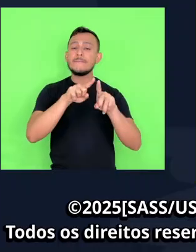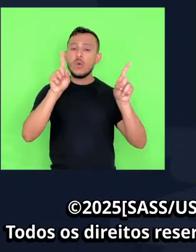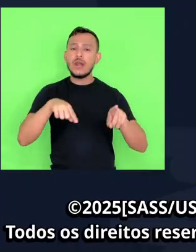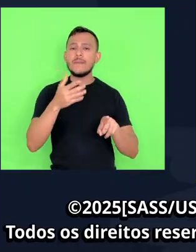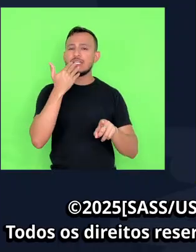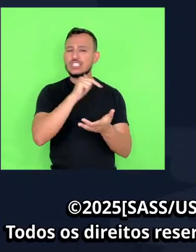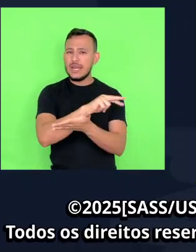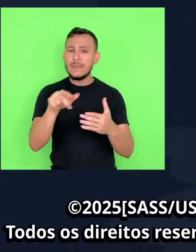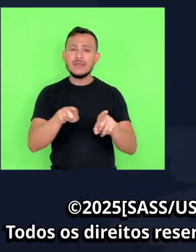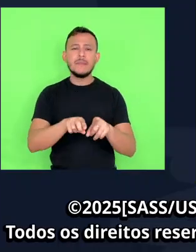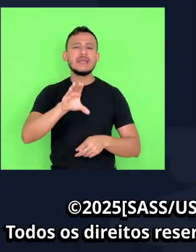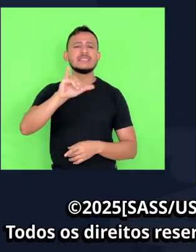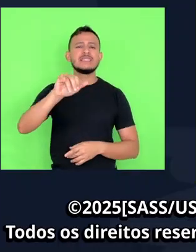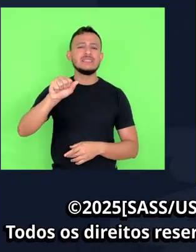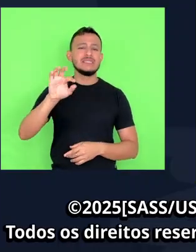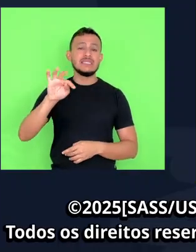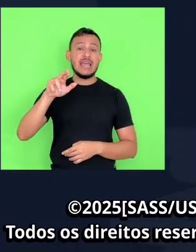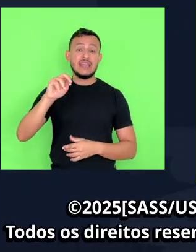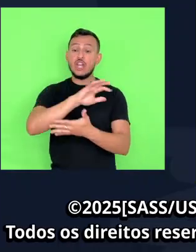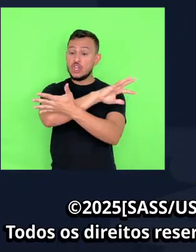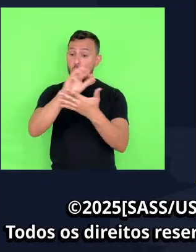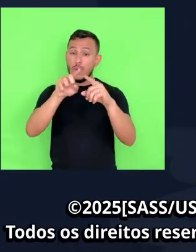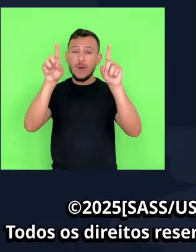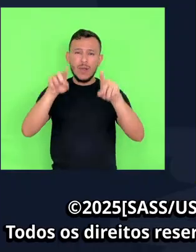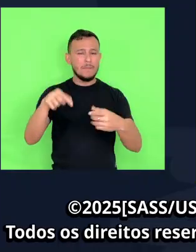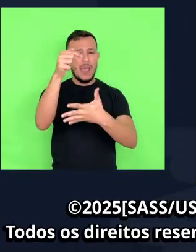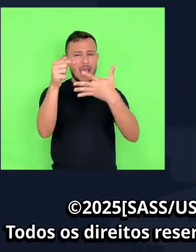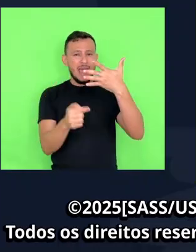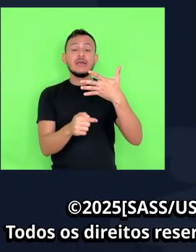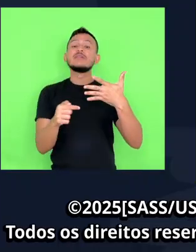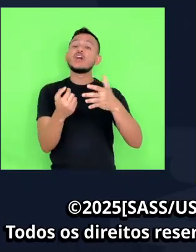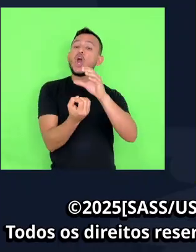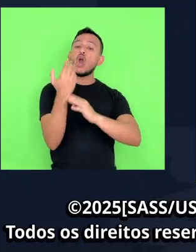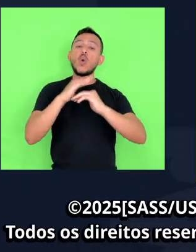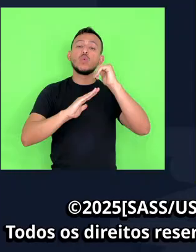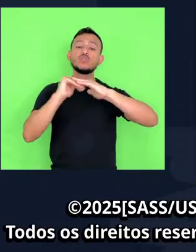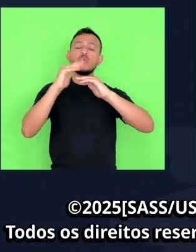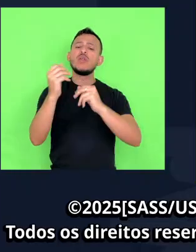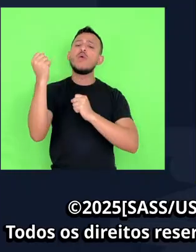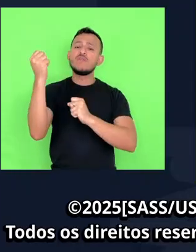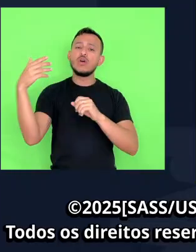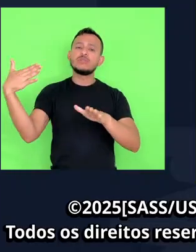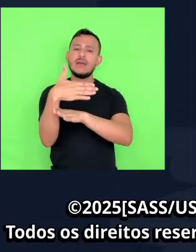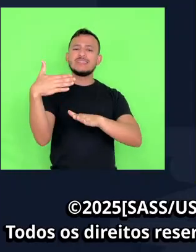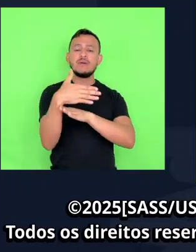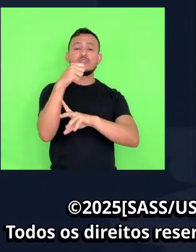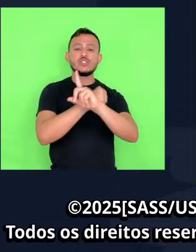Programa Cisternas, todos eles construídos com forte componente de